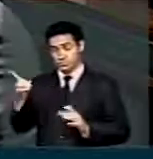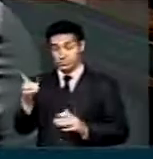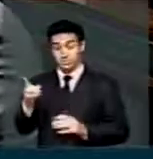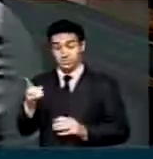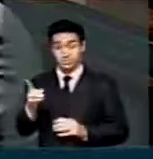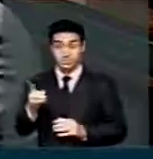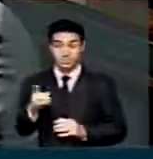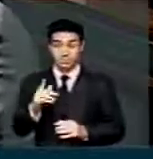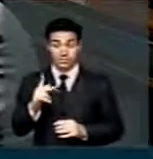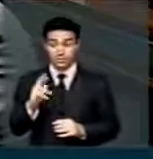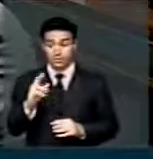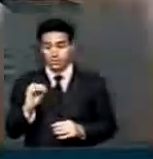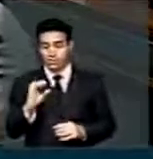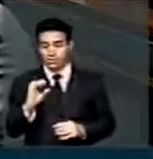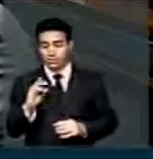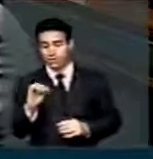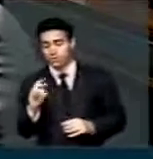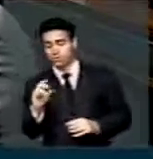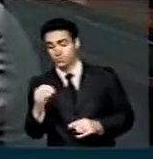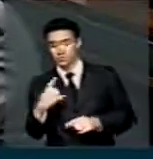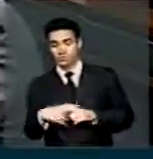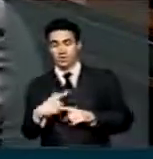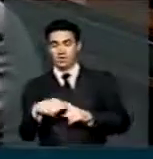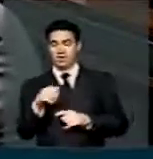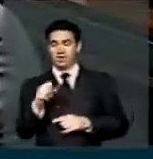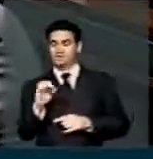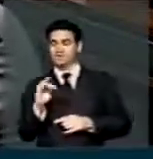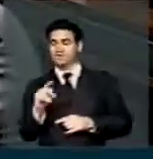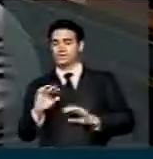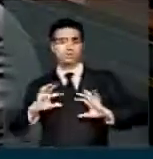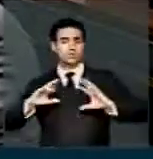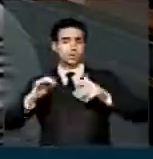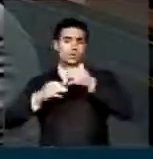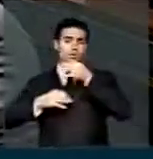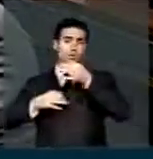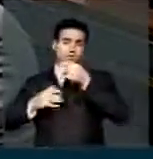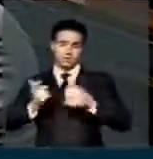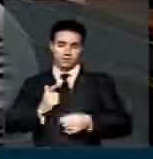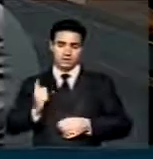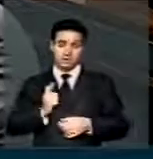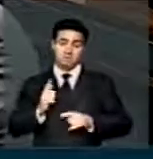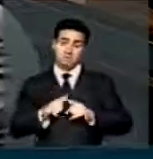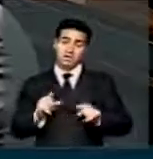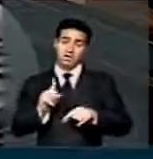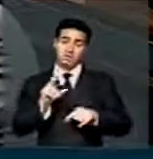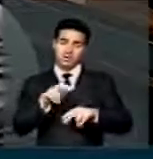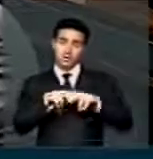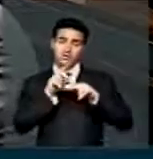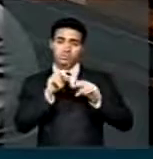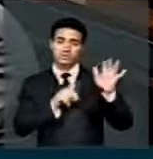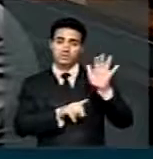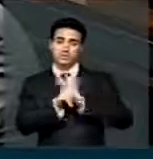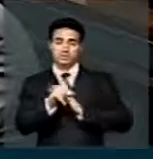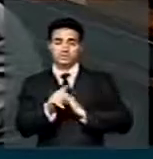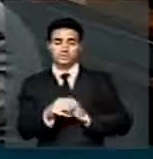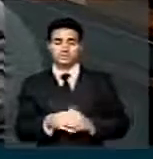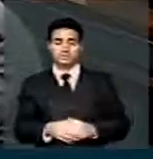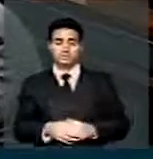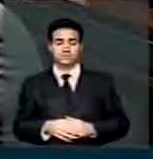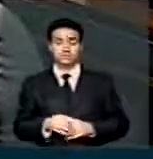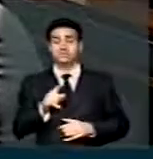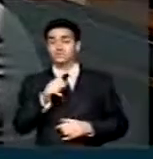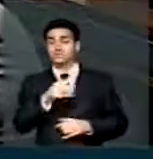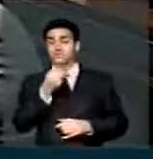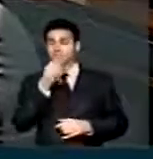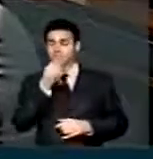do procurador, vê-se que a Asta tinha todas as opções possíveis. E essa é uma das perguntas, doutor Severo. Ela podia